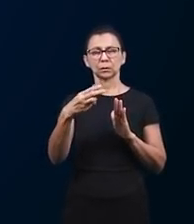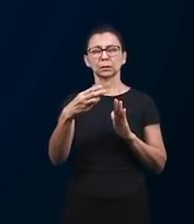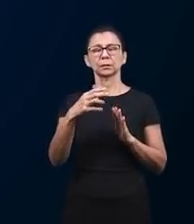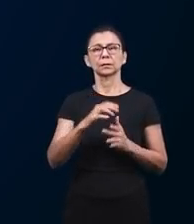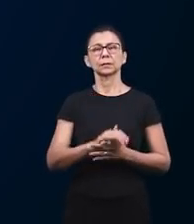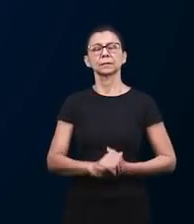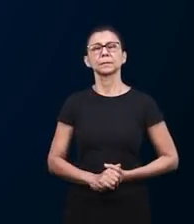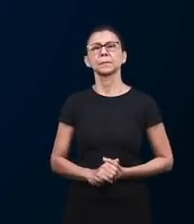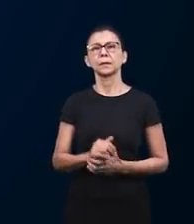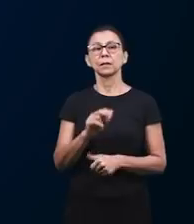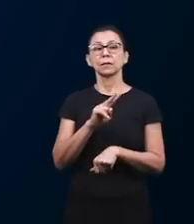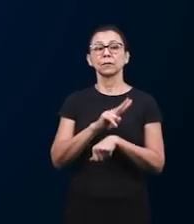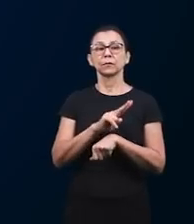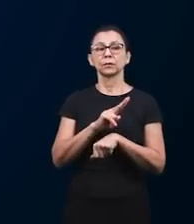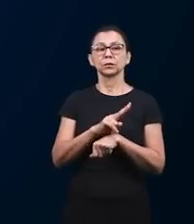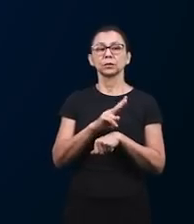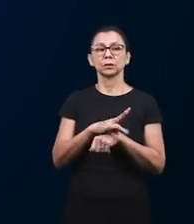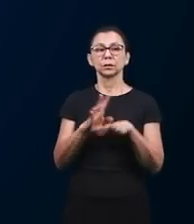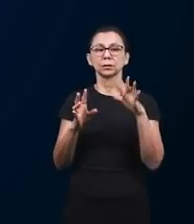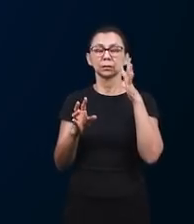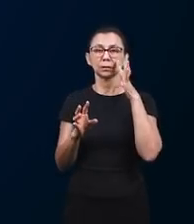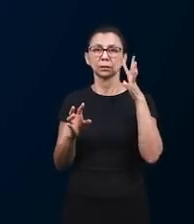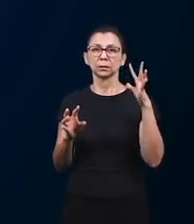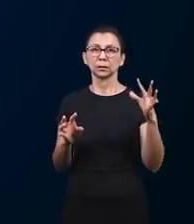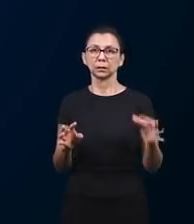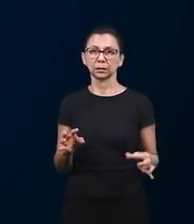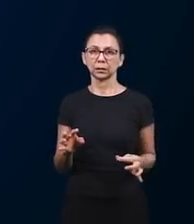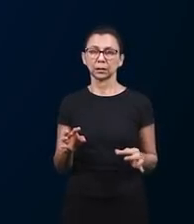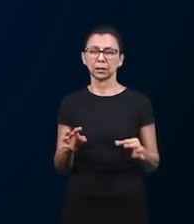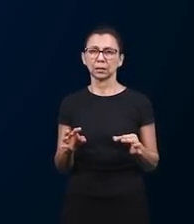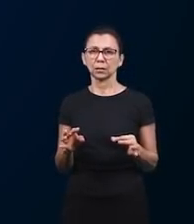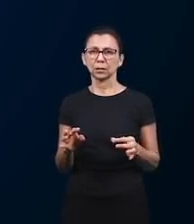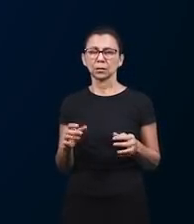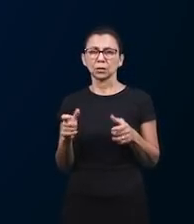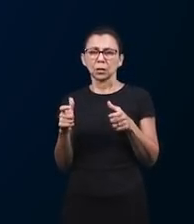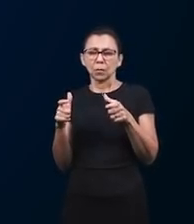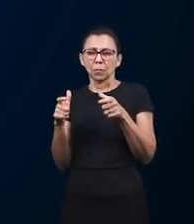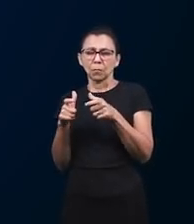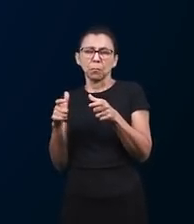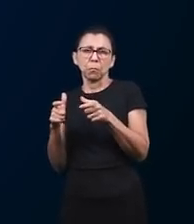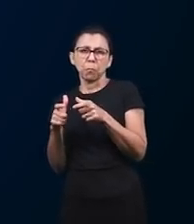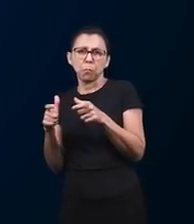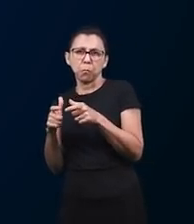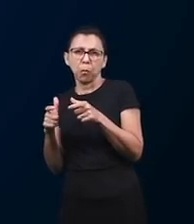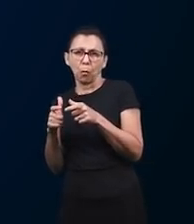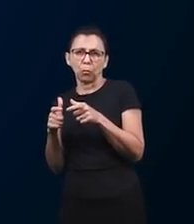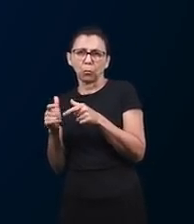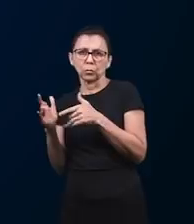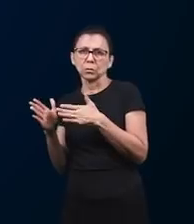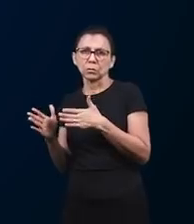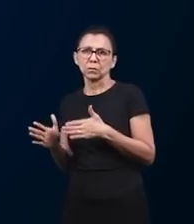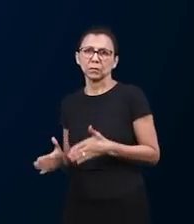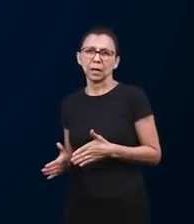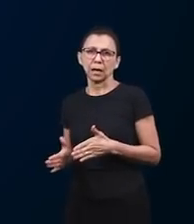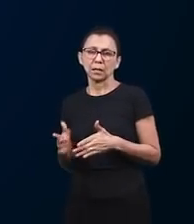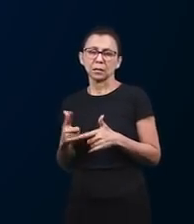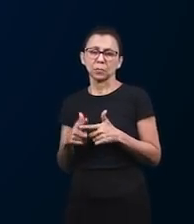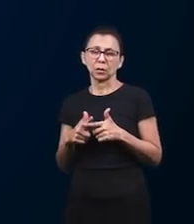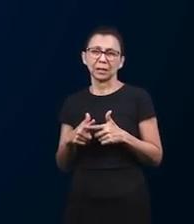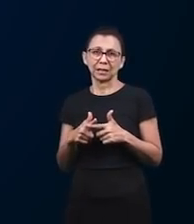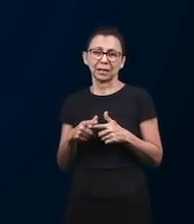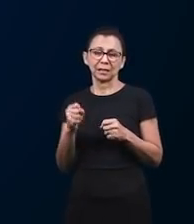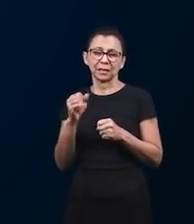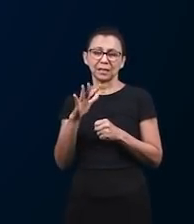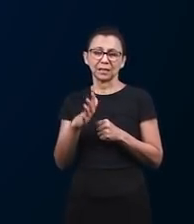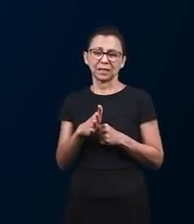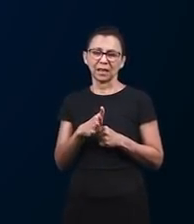Ser vigilante e confirma os restantes que estavam para morrer, porque não achei as suas obras perfeitas diante de